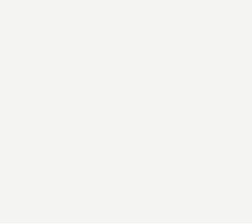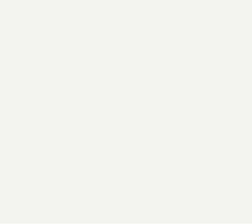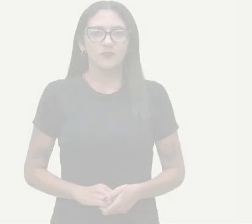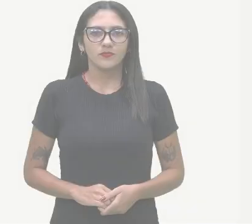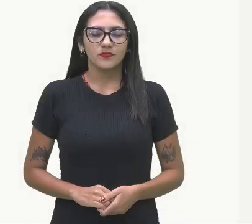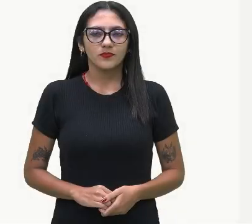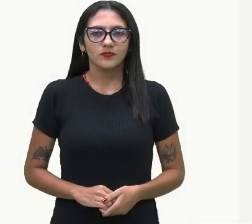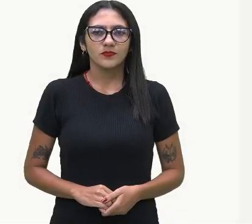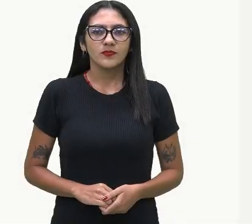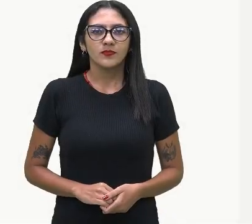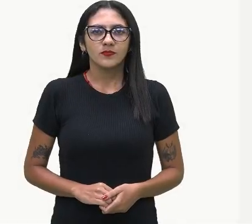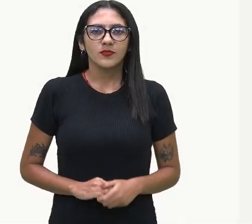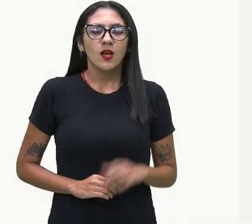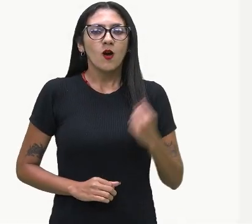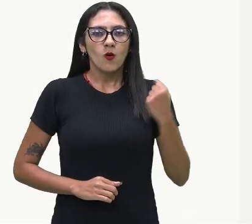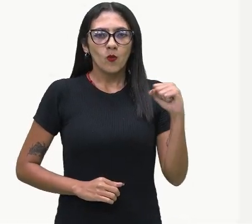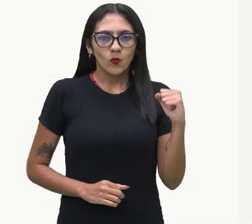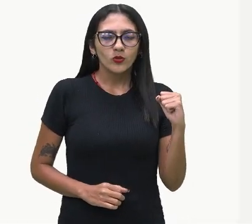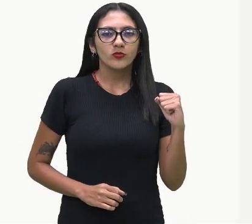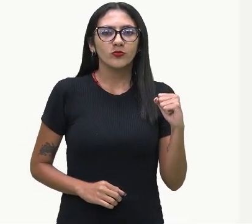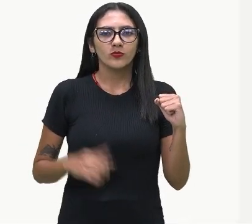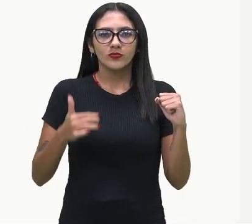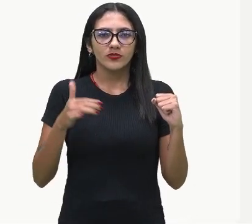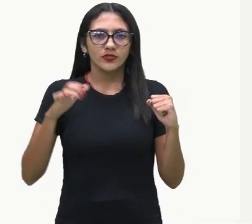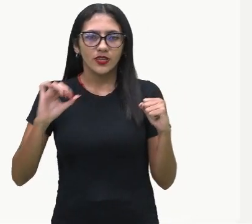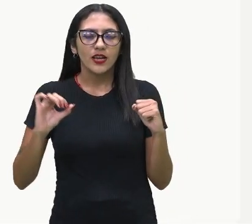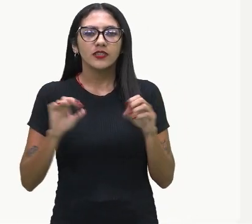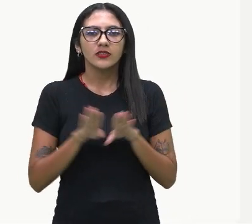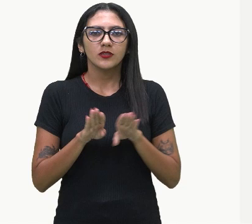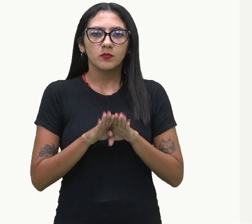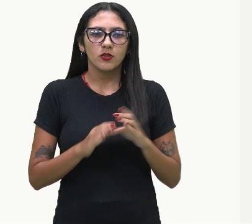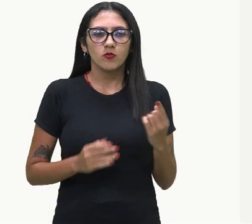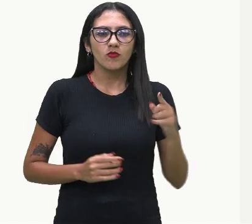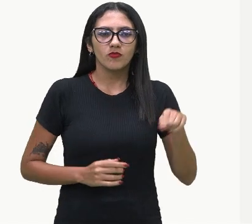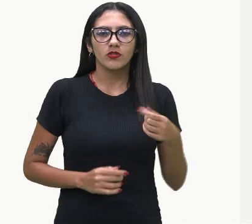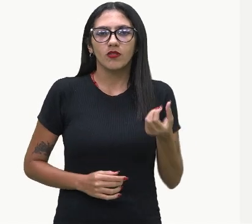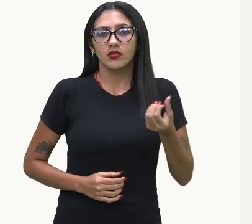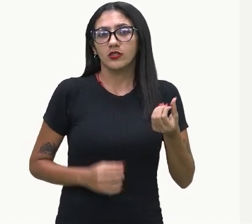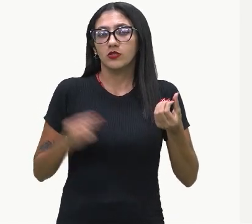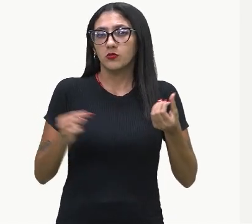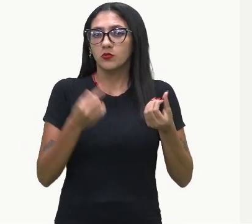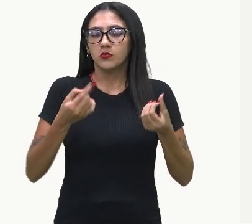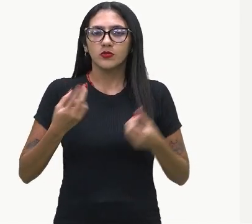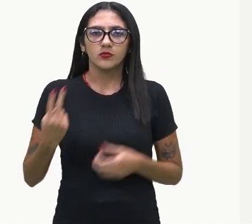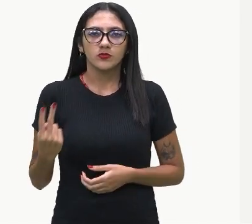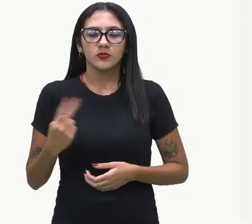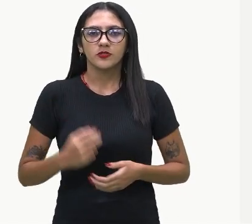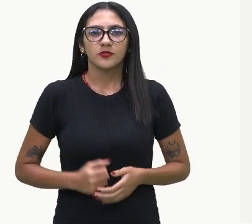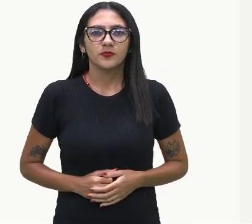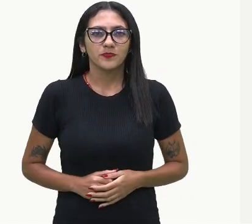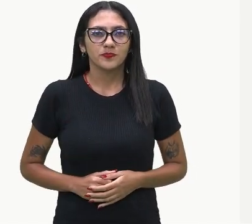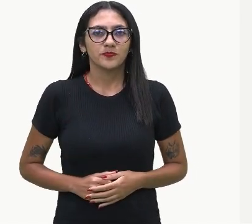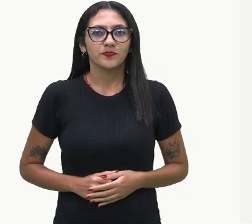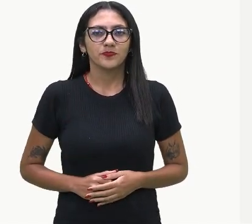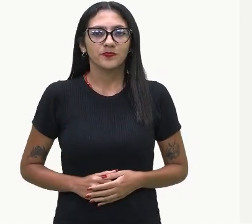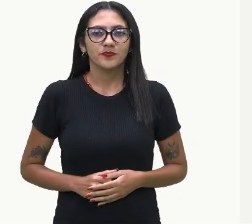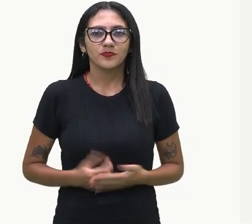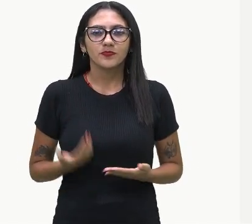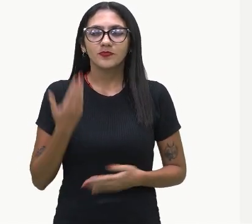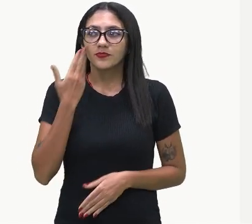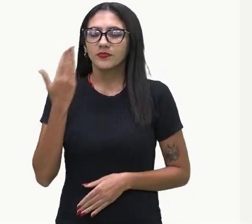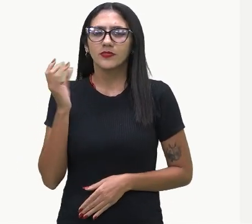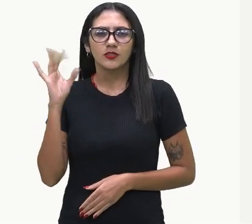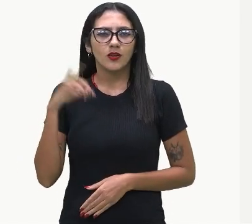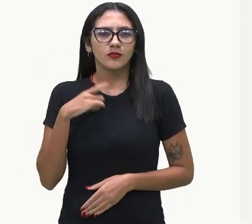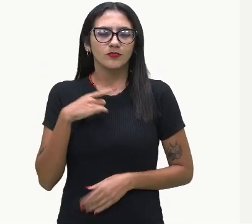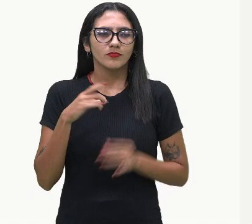1,6, 10 vai estar para 2. Tudo bem? Ó, aqui é só a gente